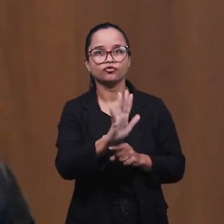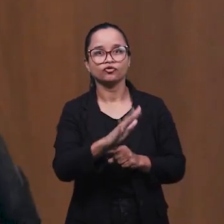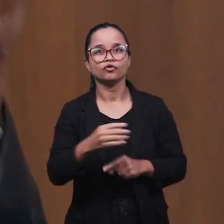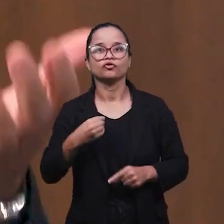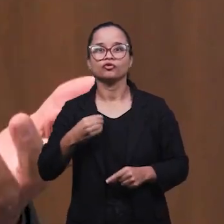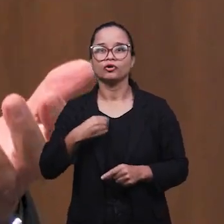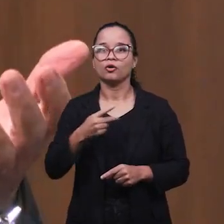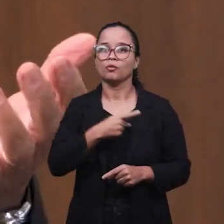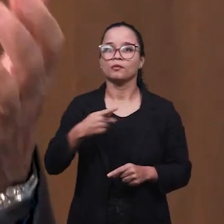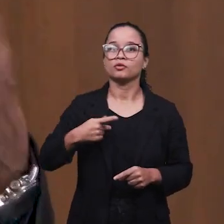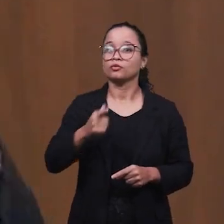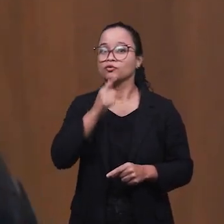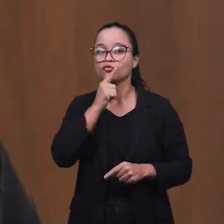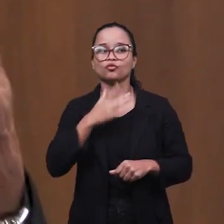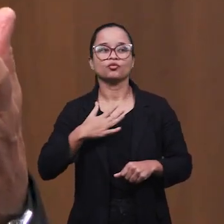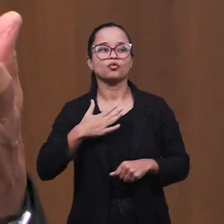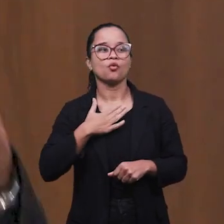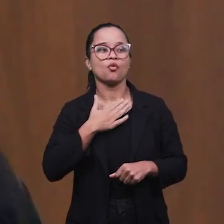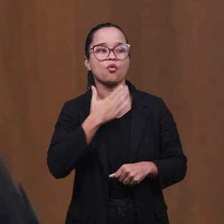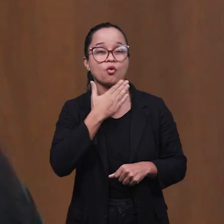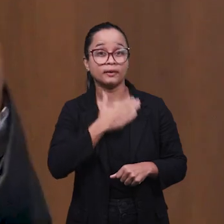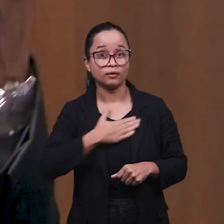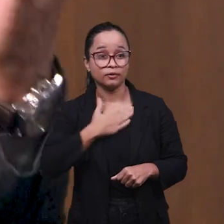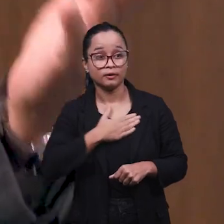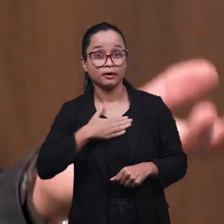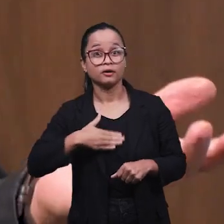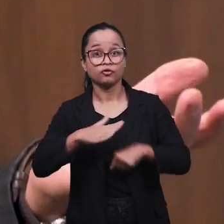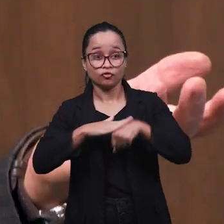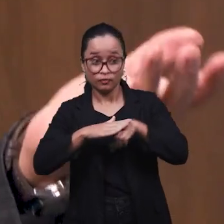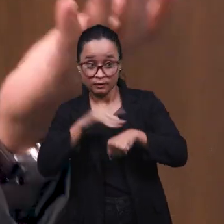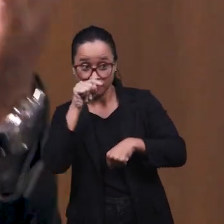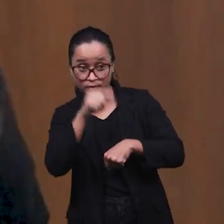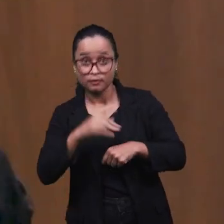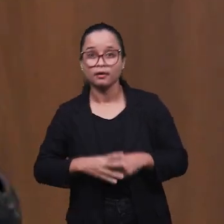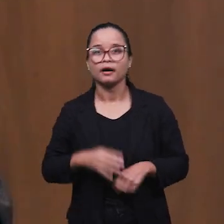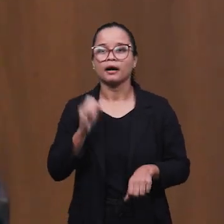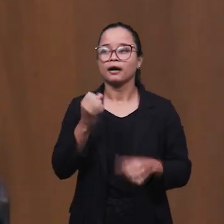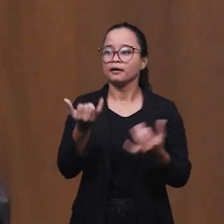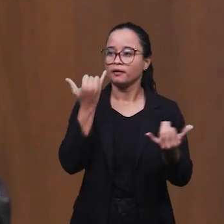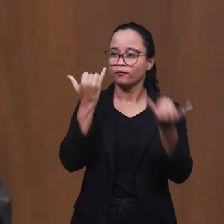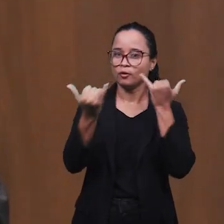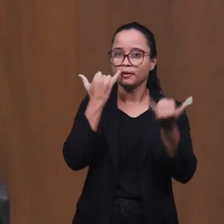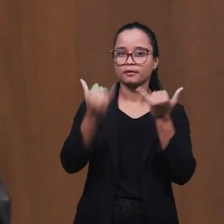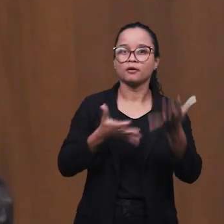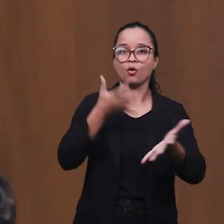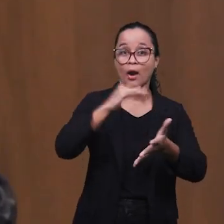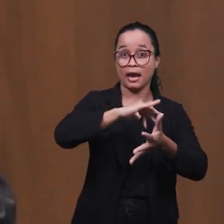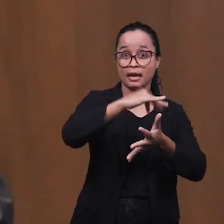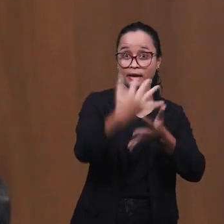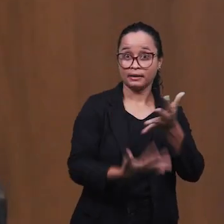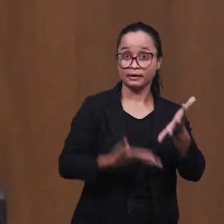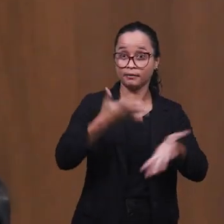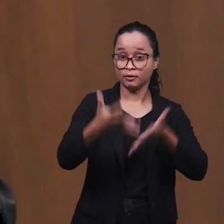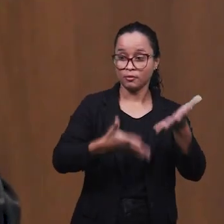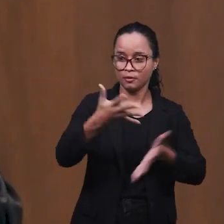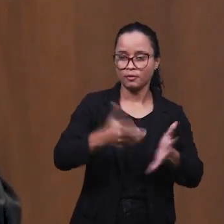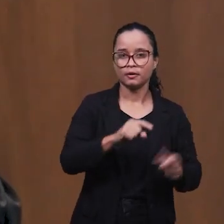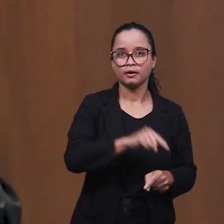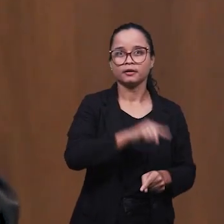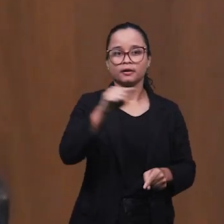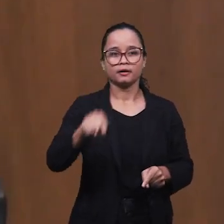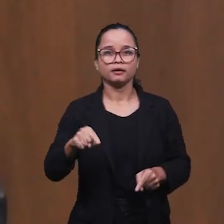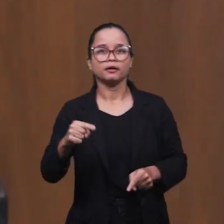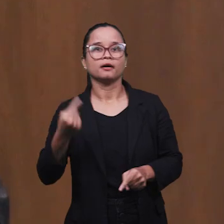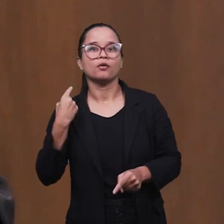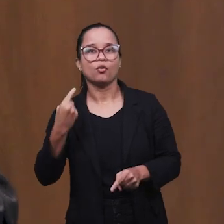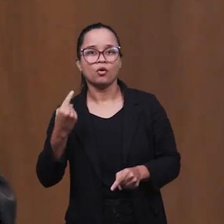gostaria de falar com você, posso fazer a ligação? Ele dava a informação de que sim, em Libras. O rapaz passava para mim em